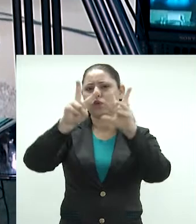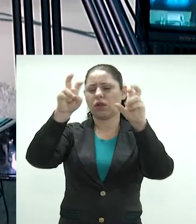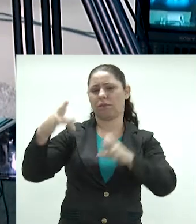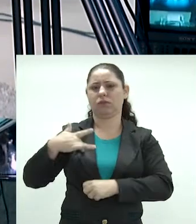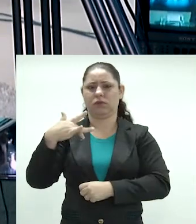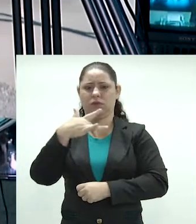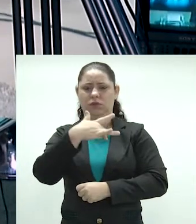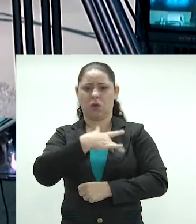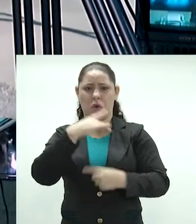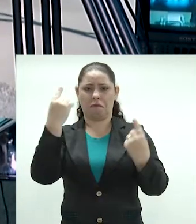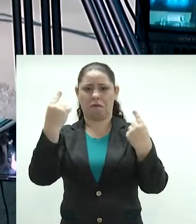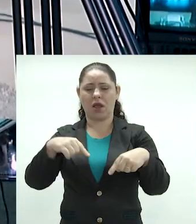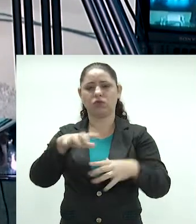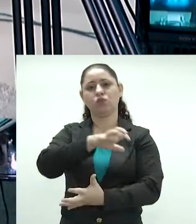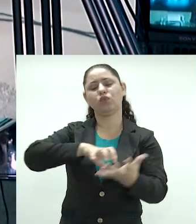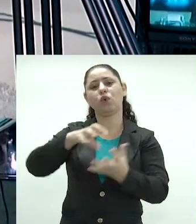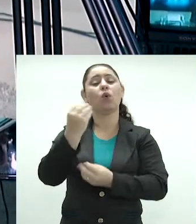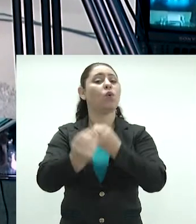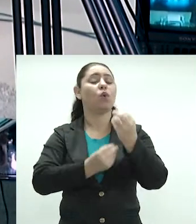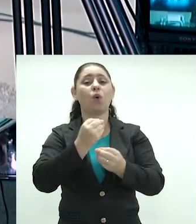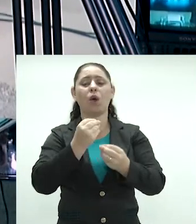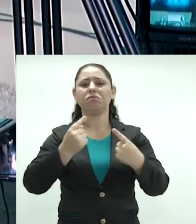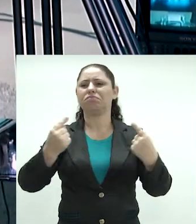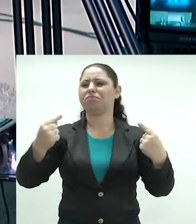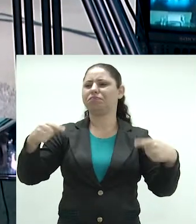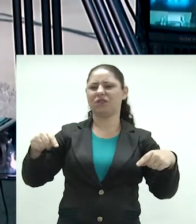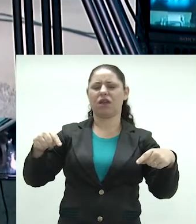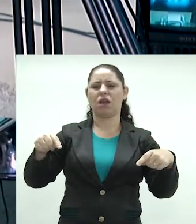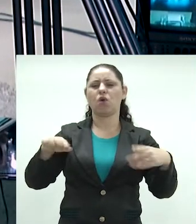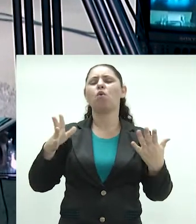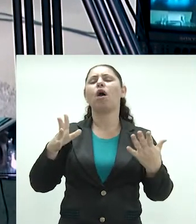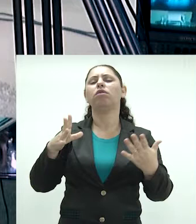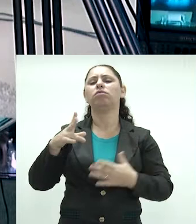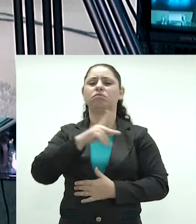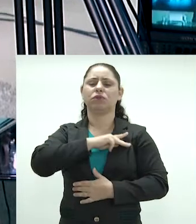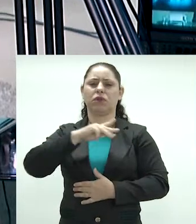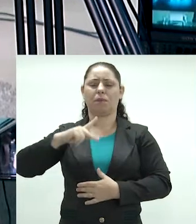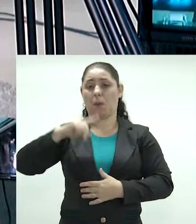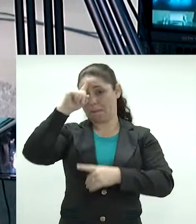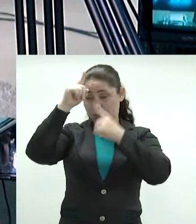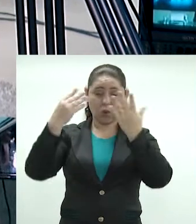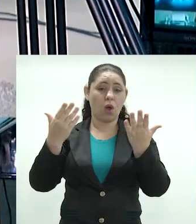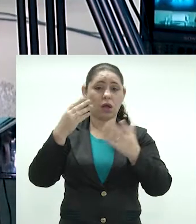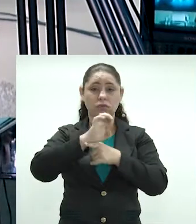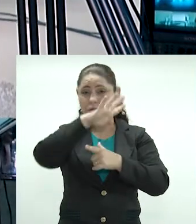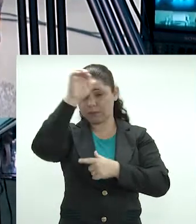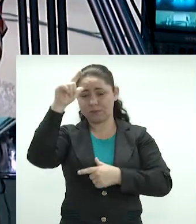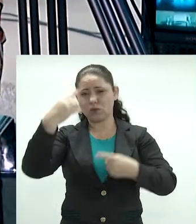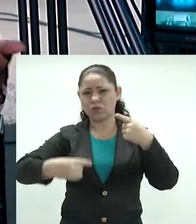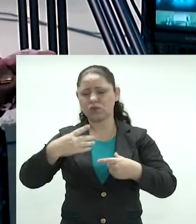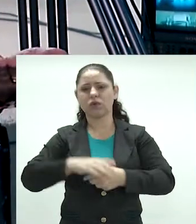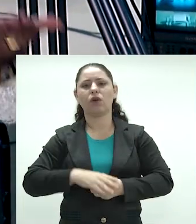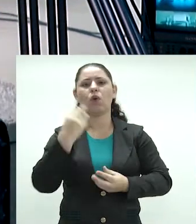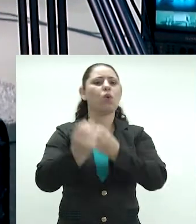saúde versus economia, como se fossem frentes opostas. Qual é a posição do Ministério Público do Mato Grosso do Sul nesse debate?